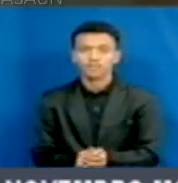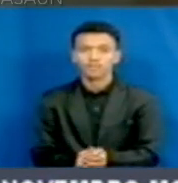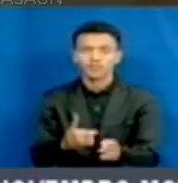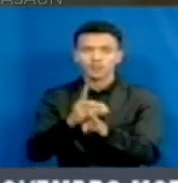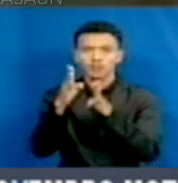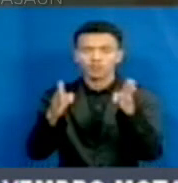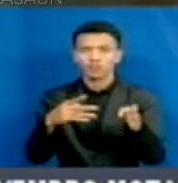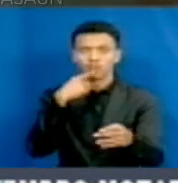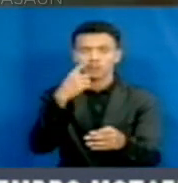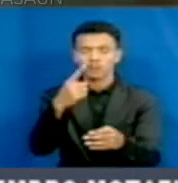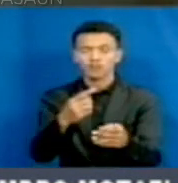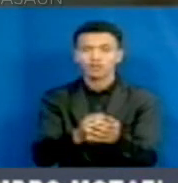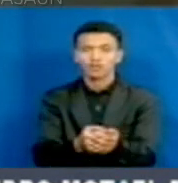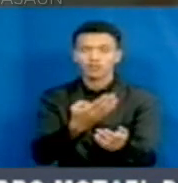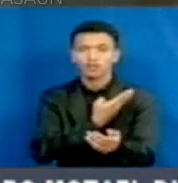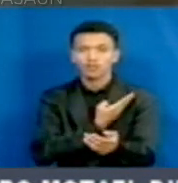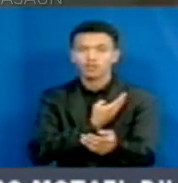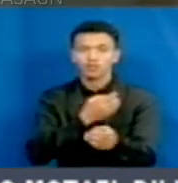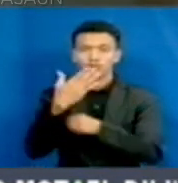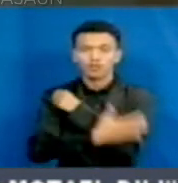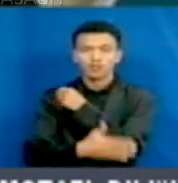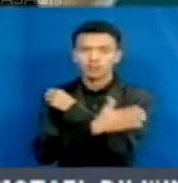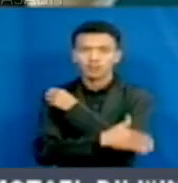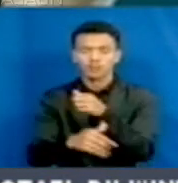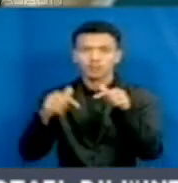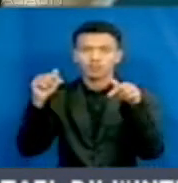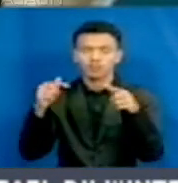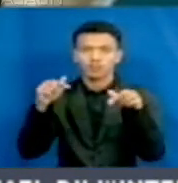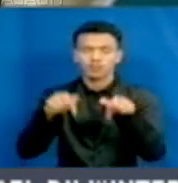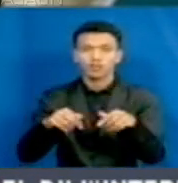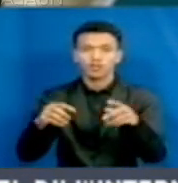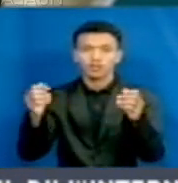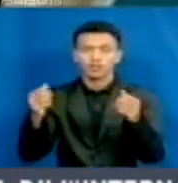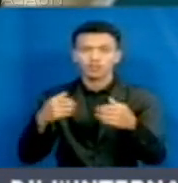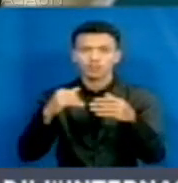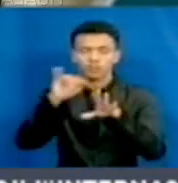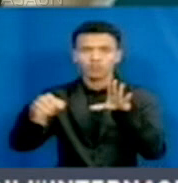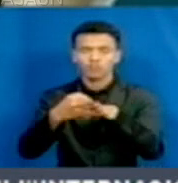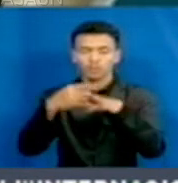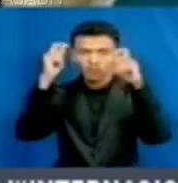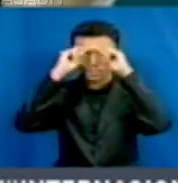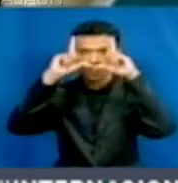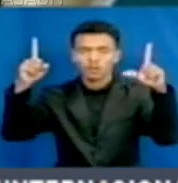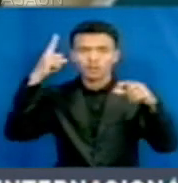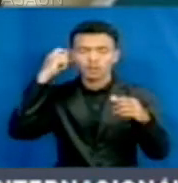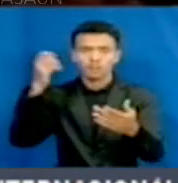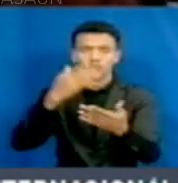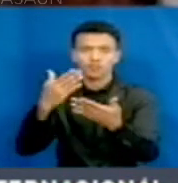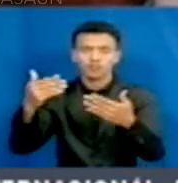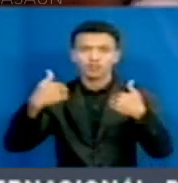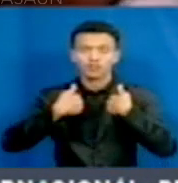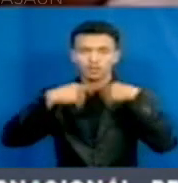ne hateten preço sai e a nação origem afeta mos ba preço e a Timor Leste tamba necessidade básico e a Timor